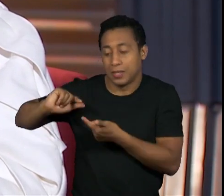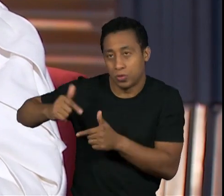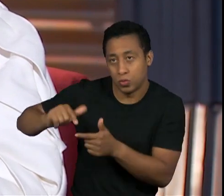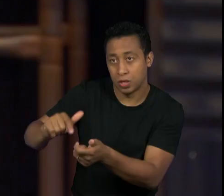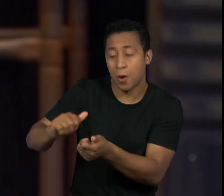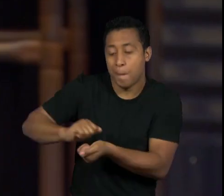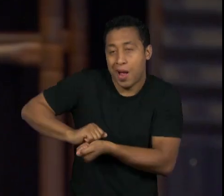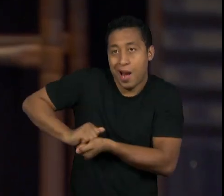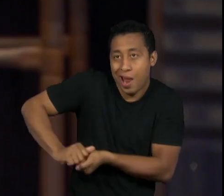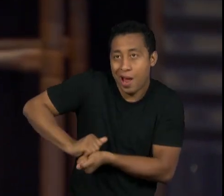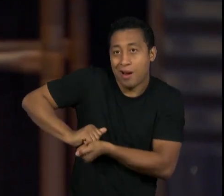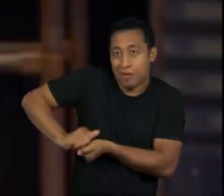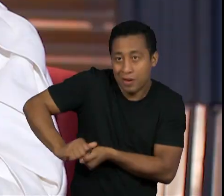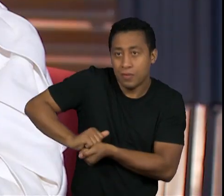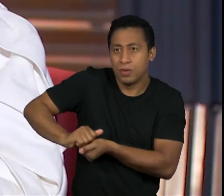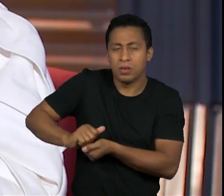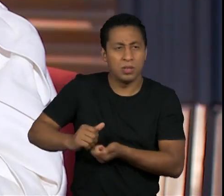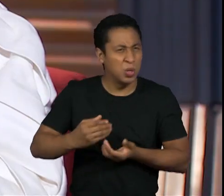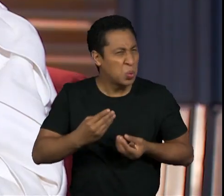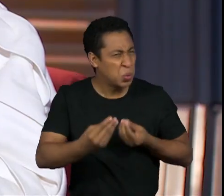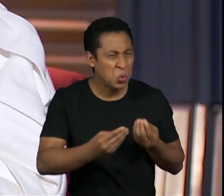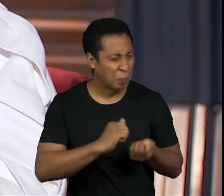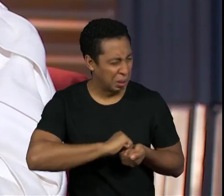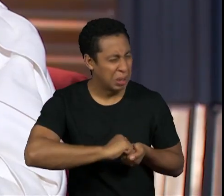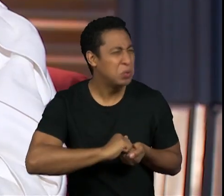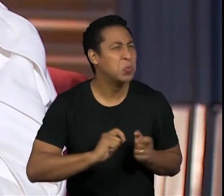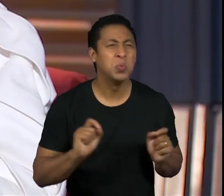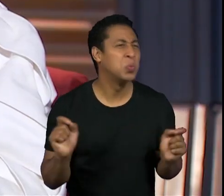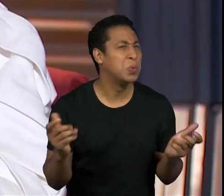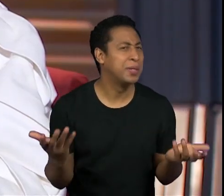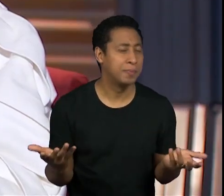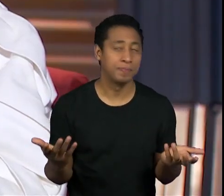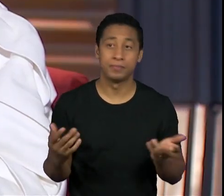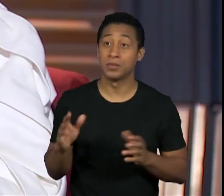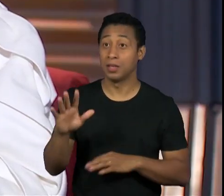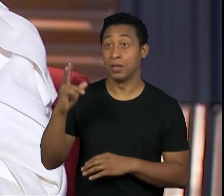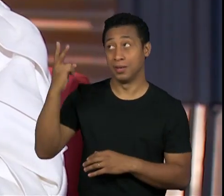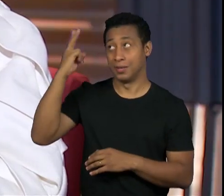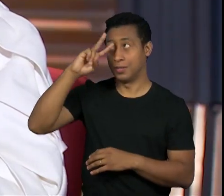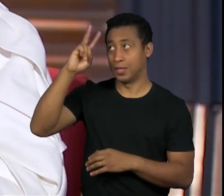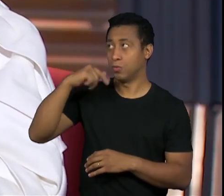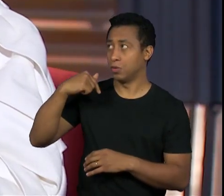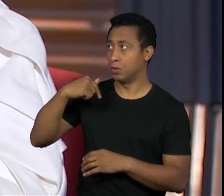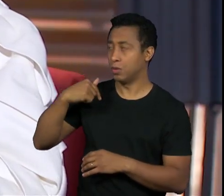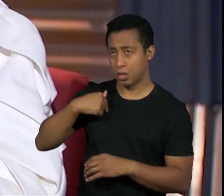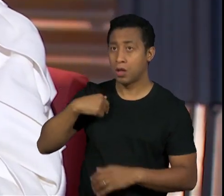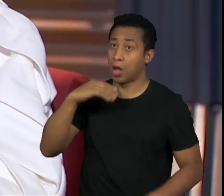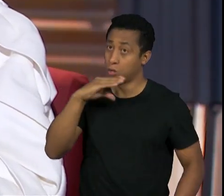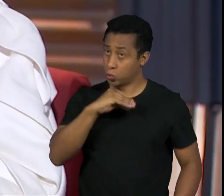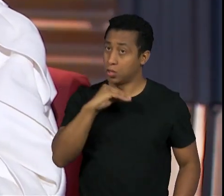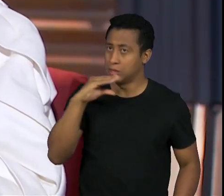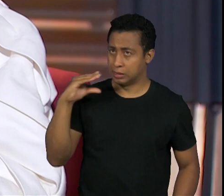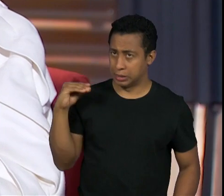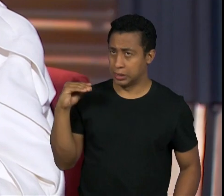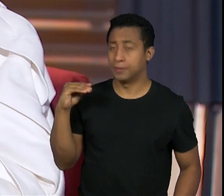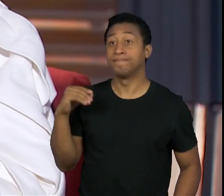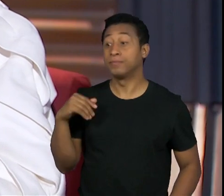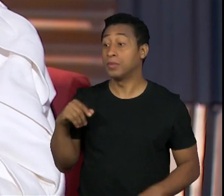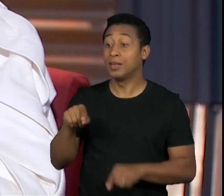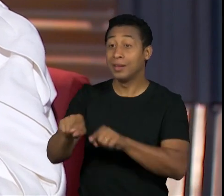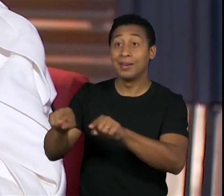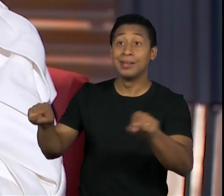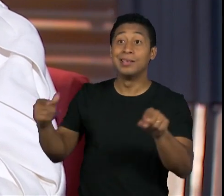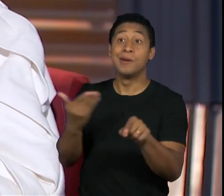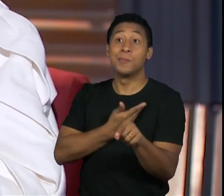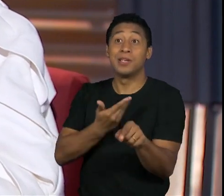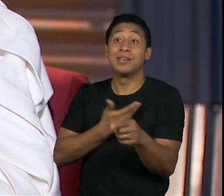importante para a gente. Como que é isso? Né, eu lembro assim, eu já pré-adolescente, as amiguinhas queriam ir para o bloco, que eram igual os